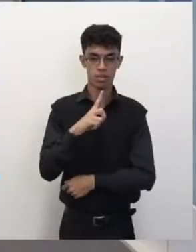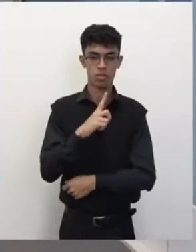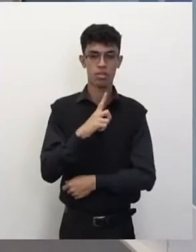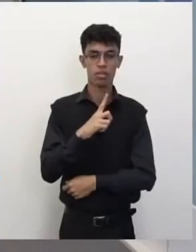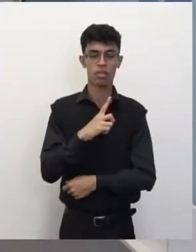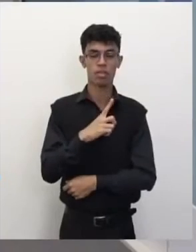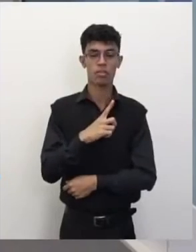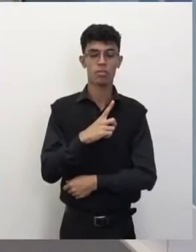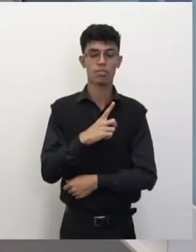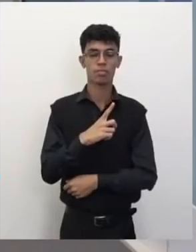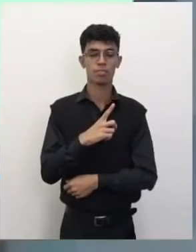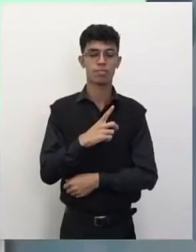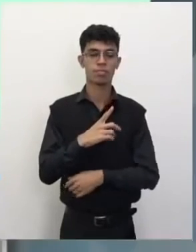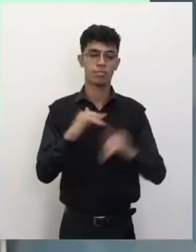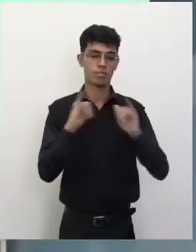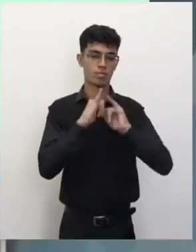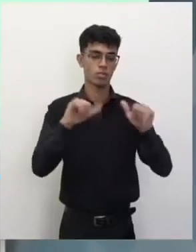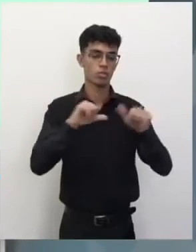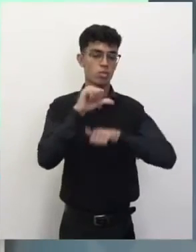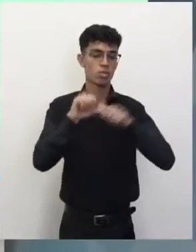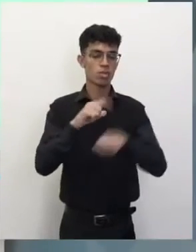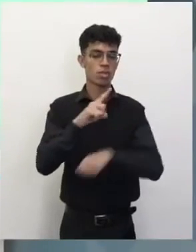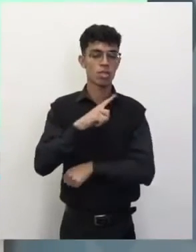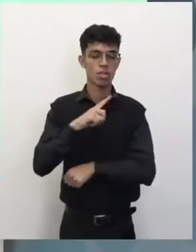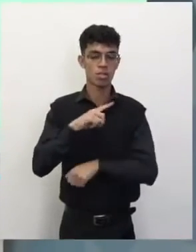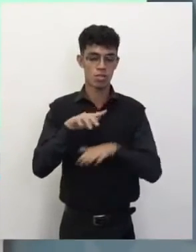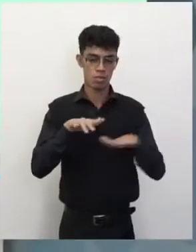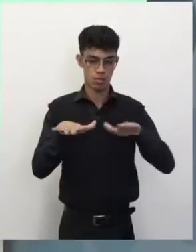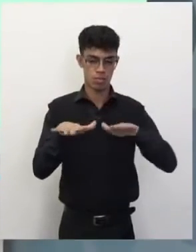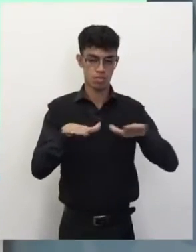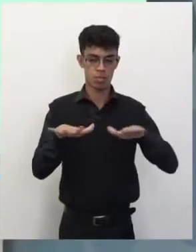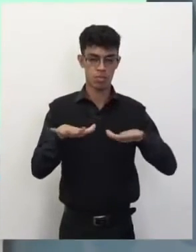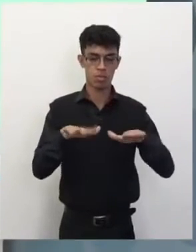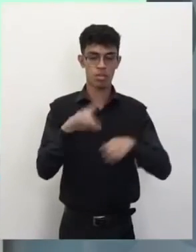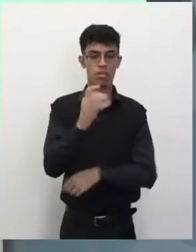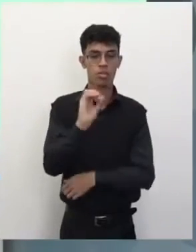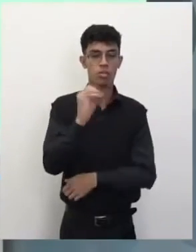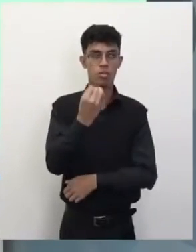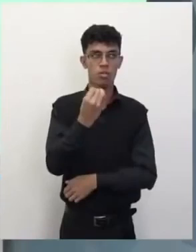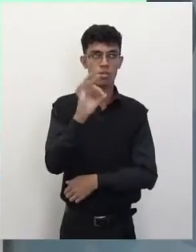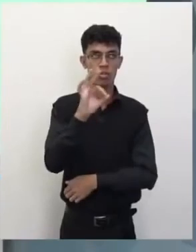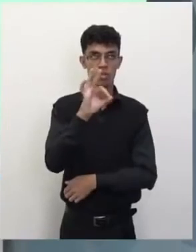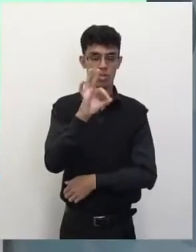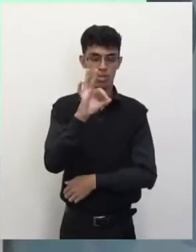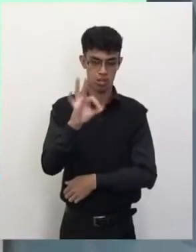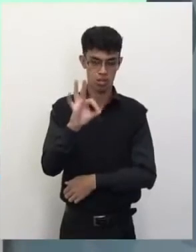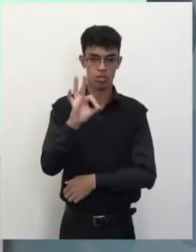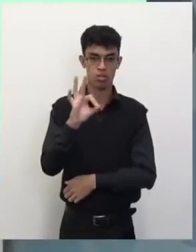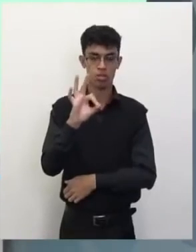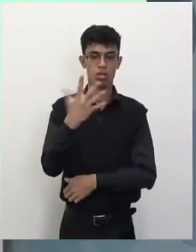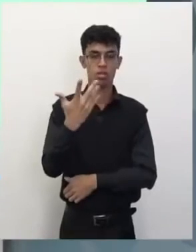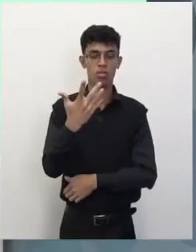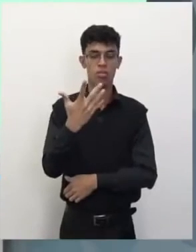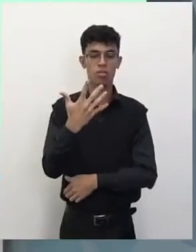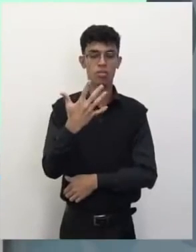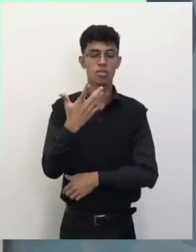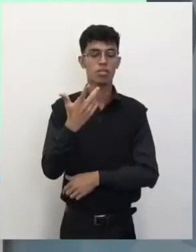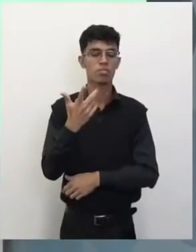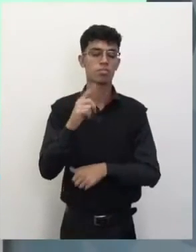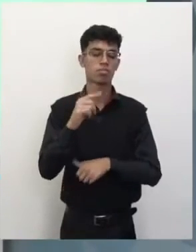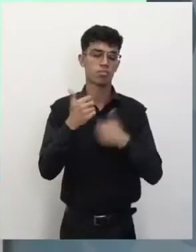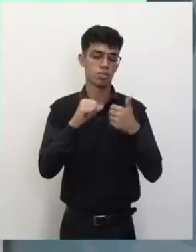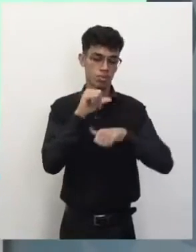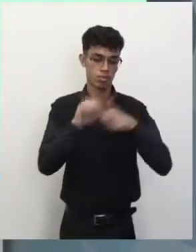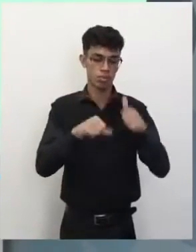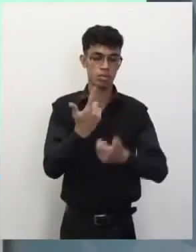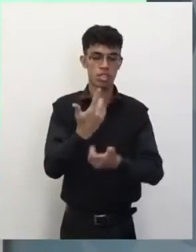que eu queria comentar sobre essa mudança de direção. Sim. Então 180 graus é literalmente como se fosse o oposto. Então, se você